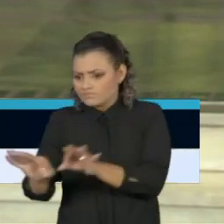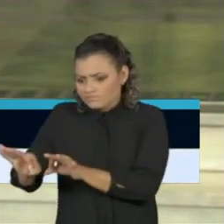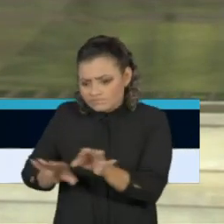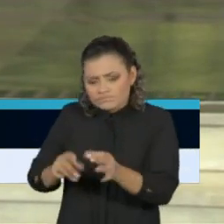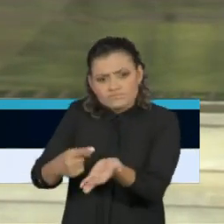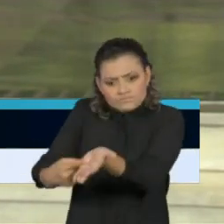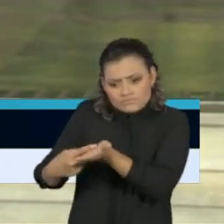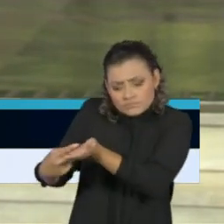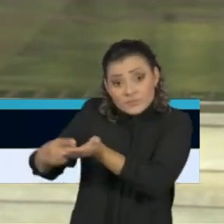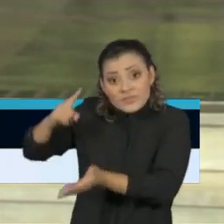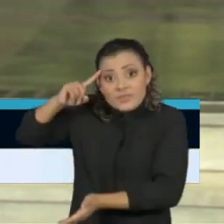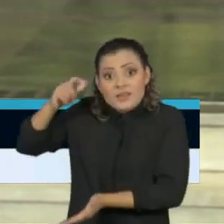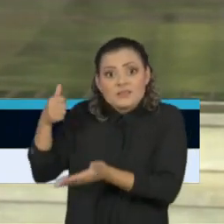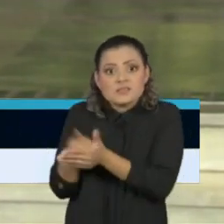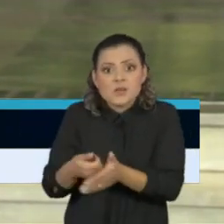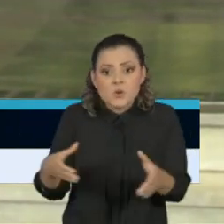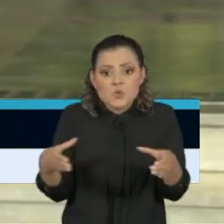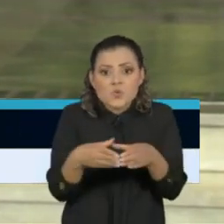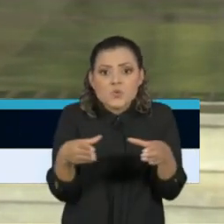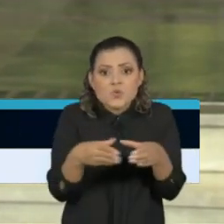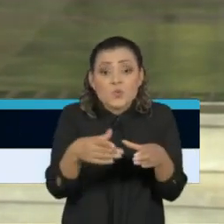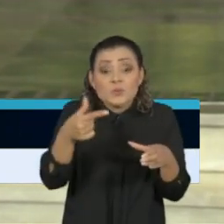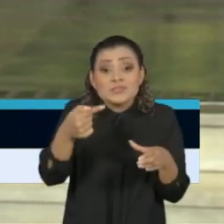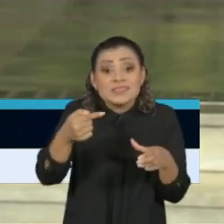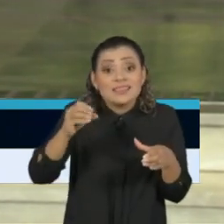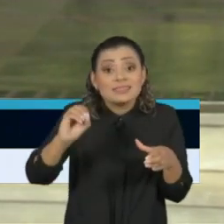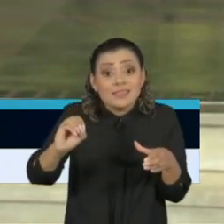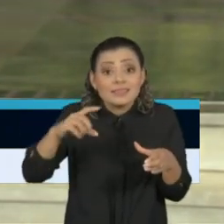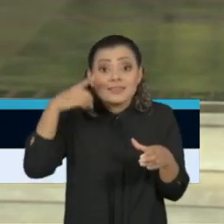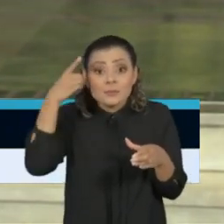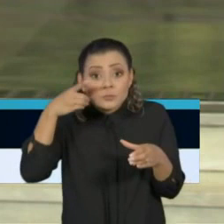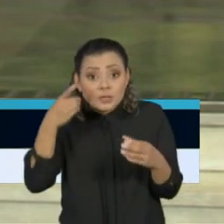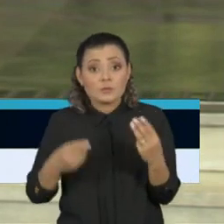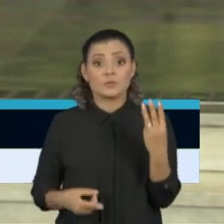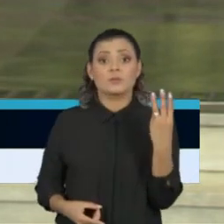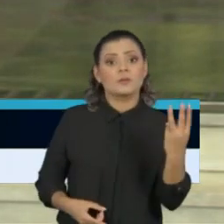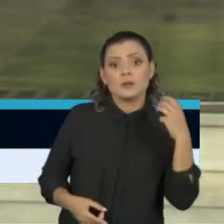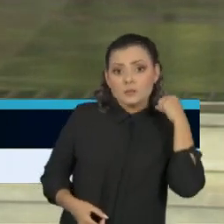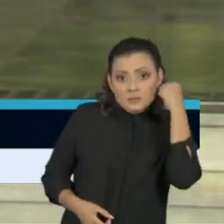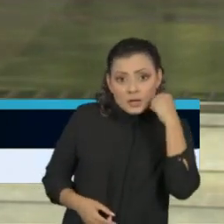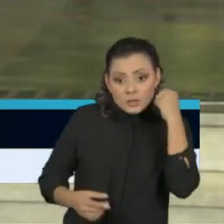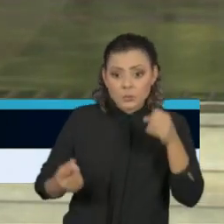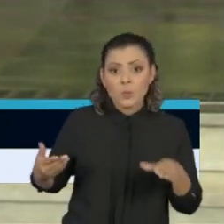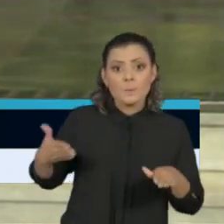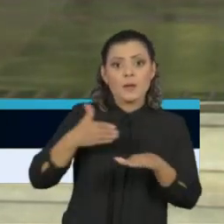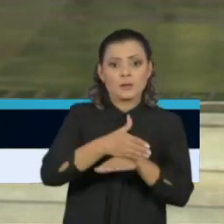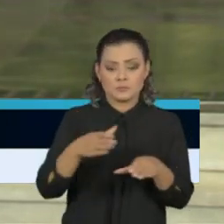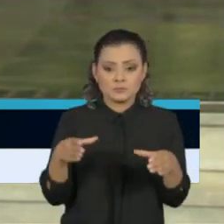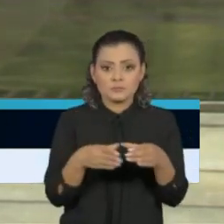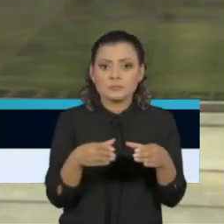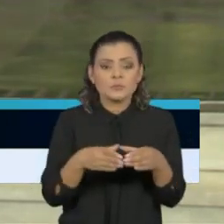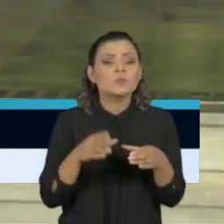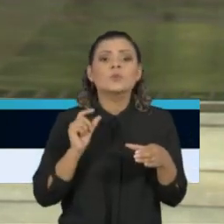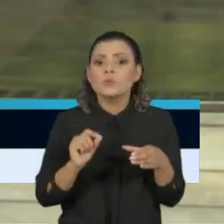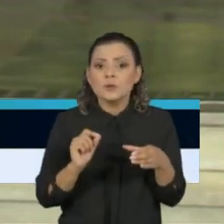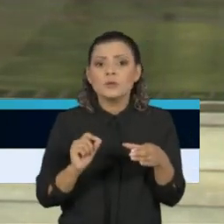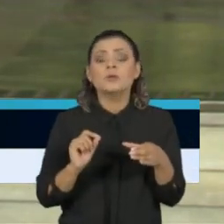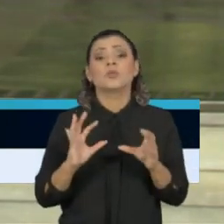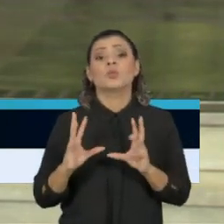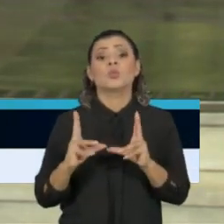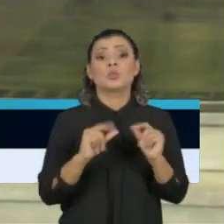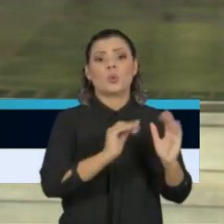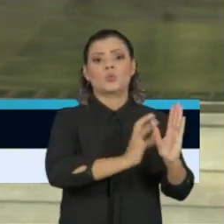decisão da bancada paulista, formada por 70 deputados e 3 senadores, sem exceção, de todos